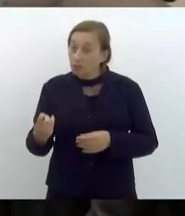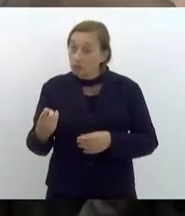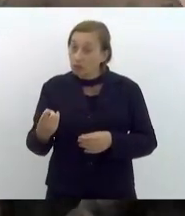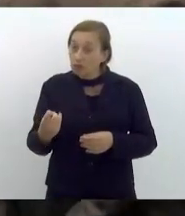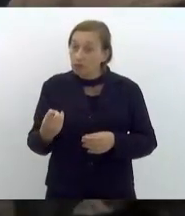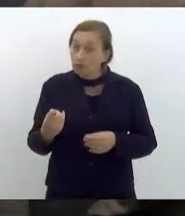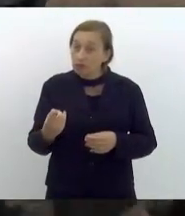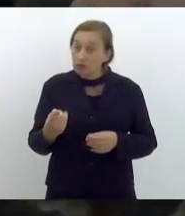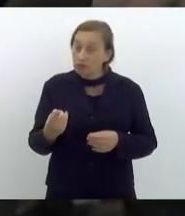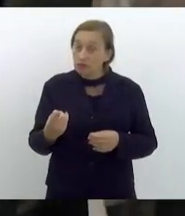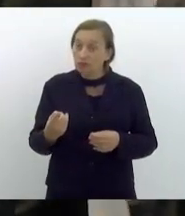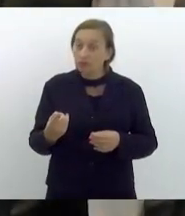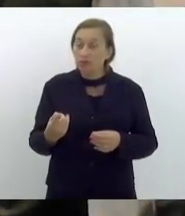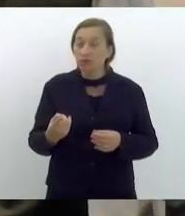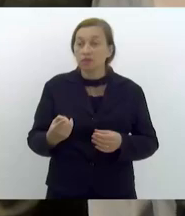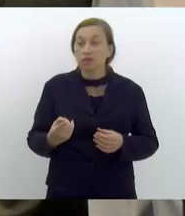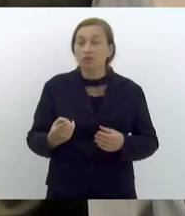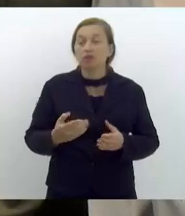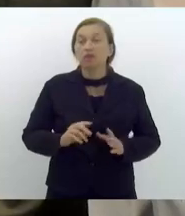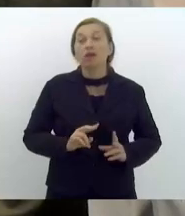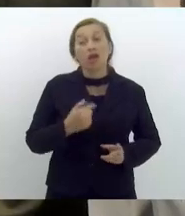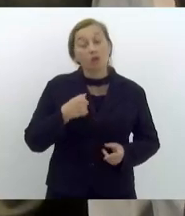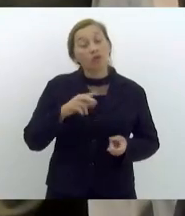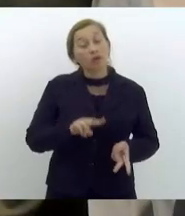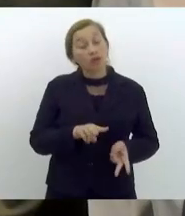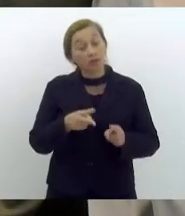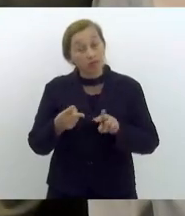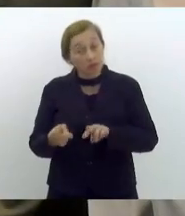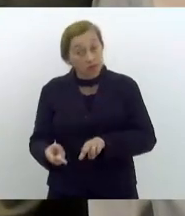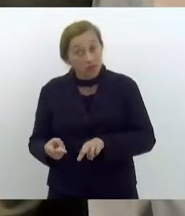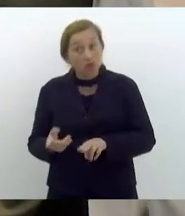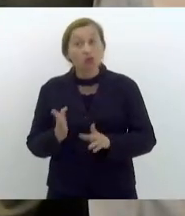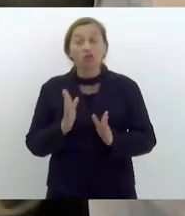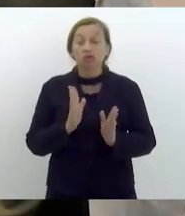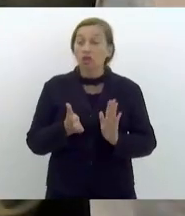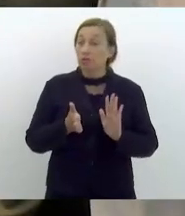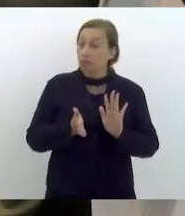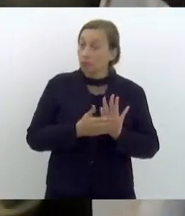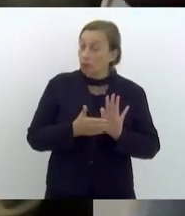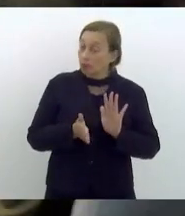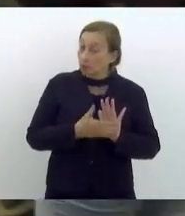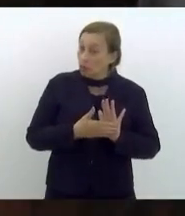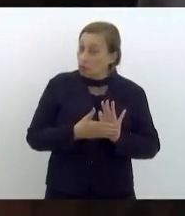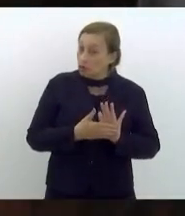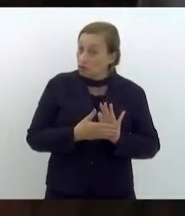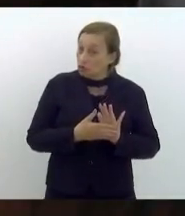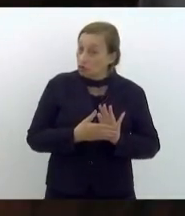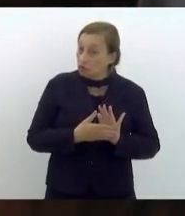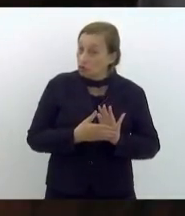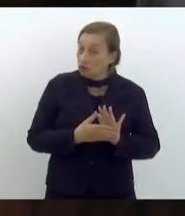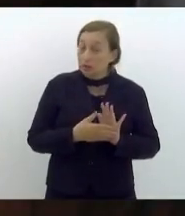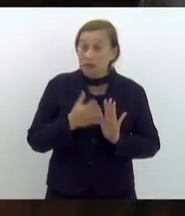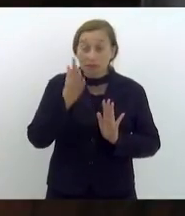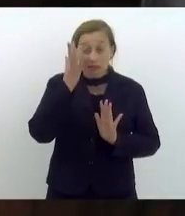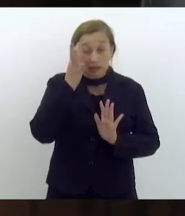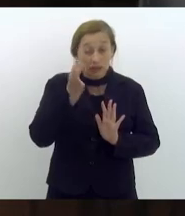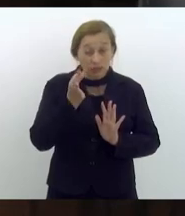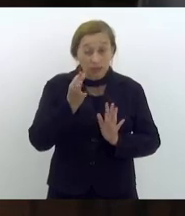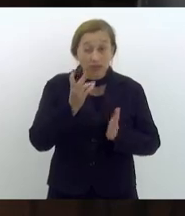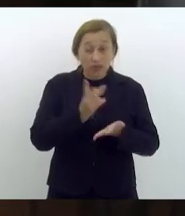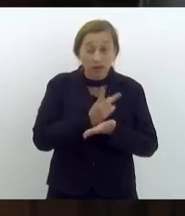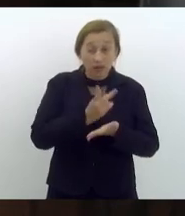após abrir a votação em Canela como tinha uma proposta de um possível entendimento